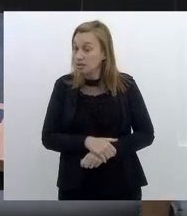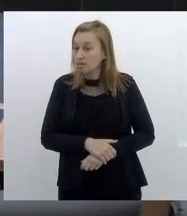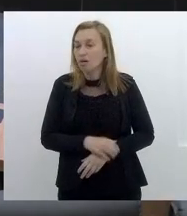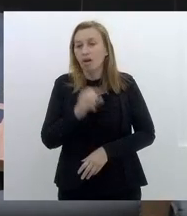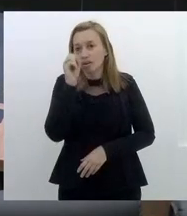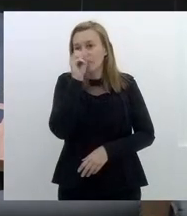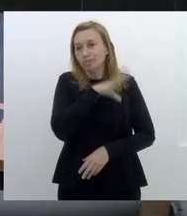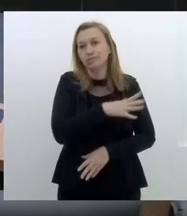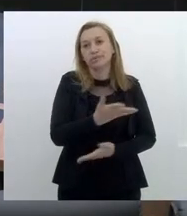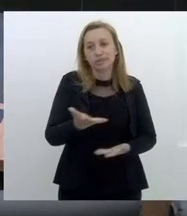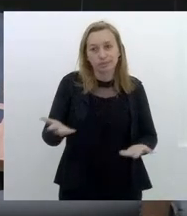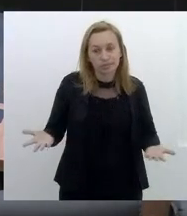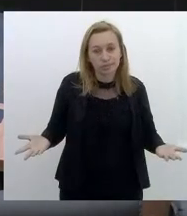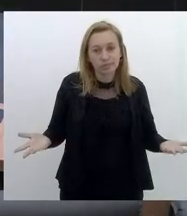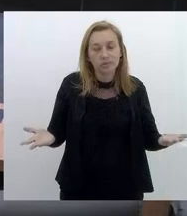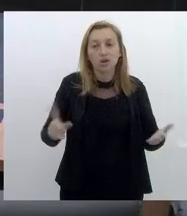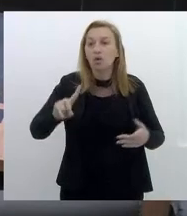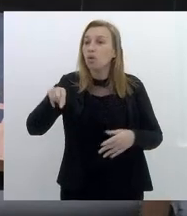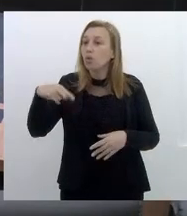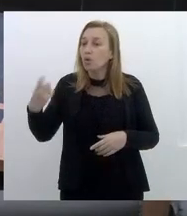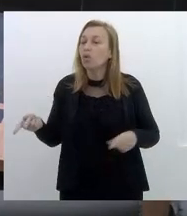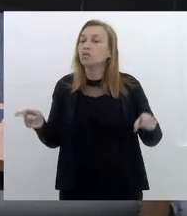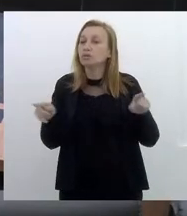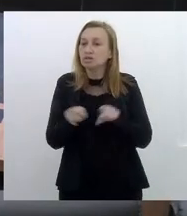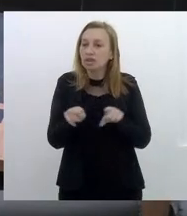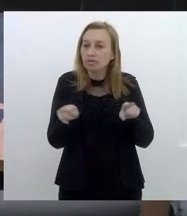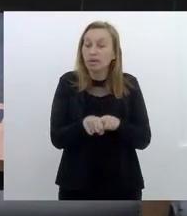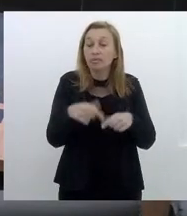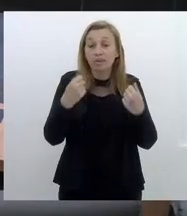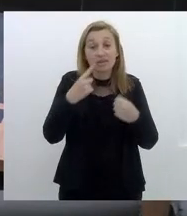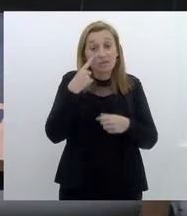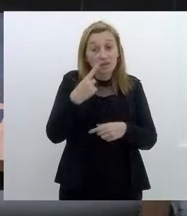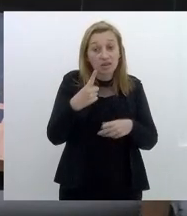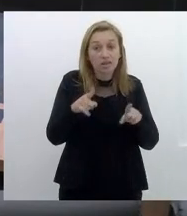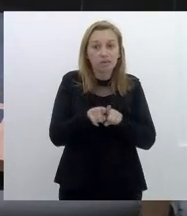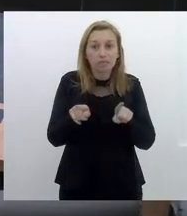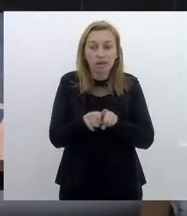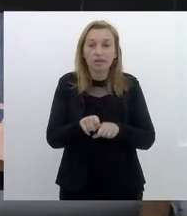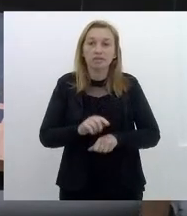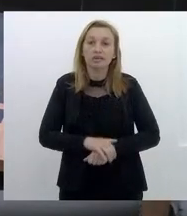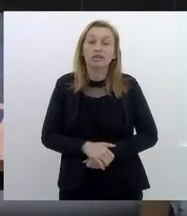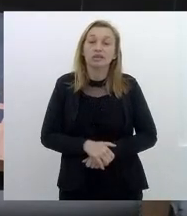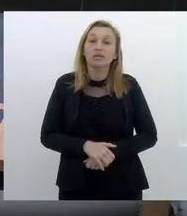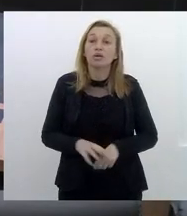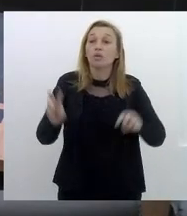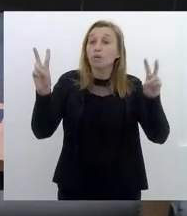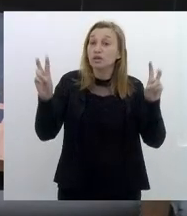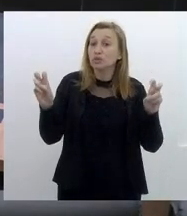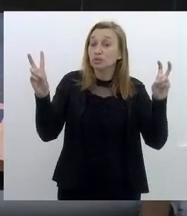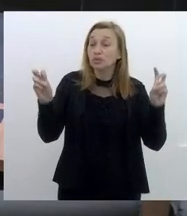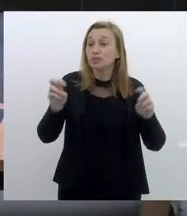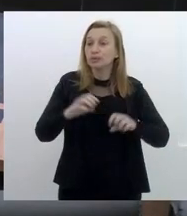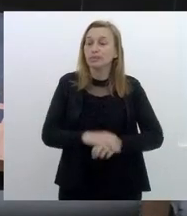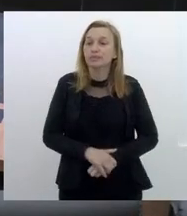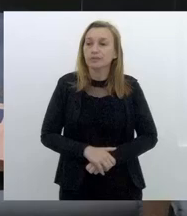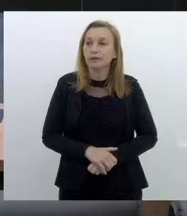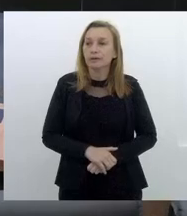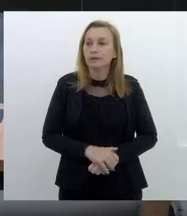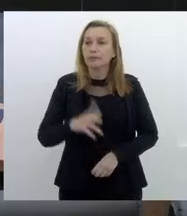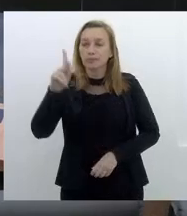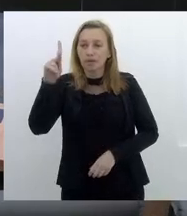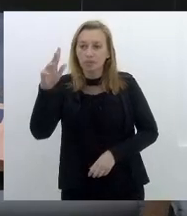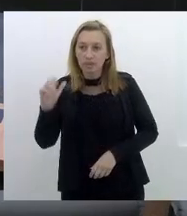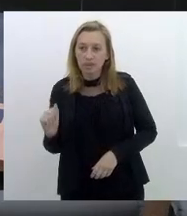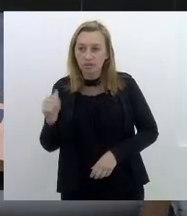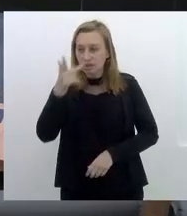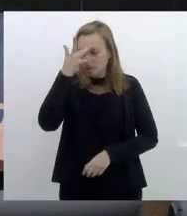é um absurdo outro absurdo que deve ser revisto também é a questão da aposentadoria